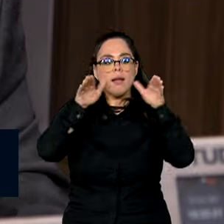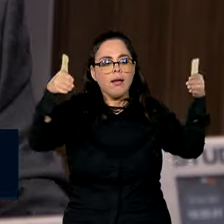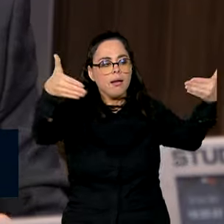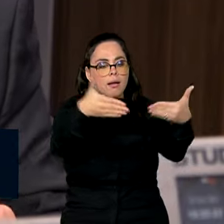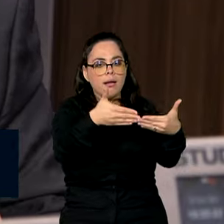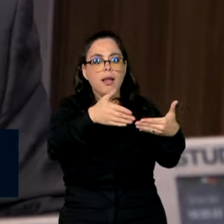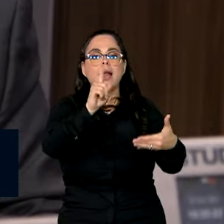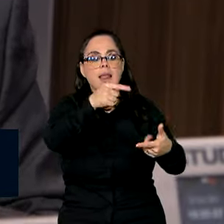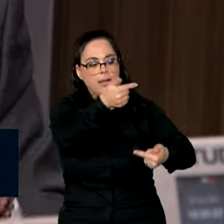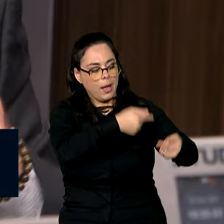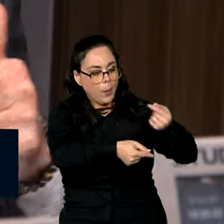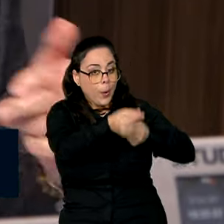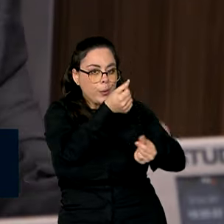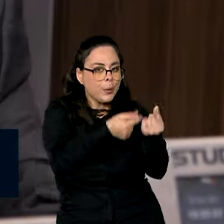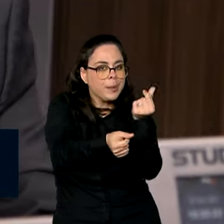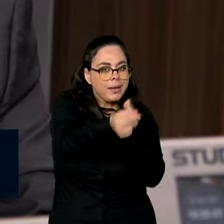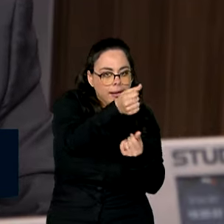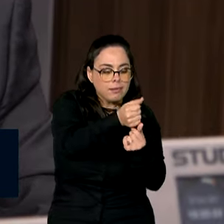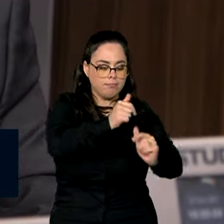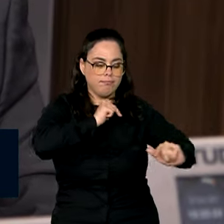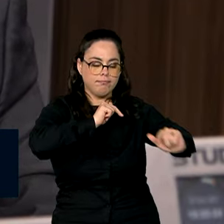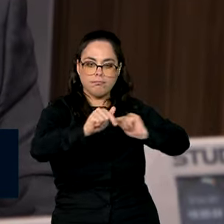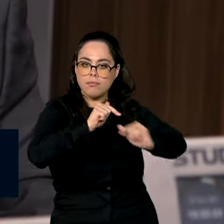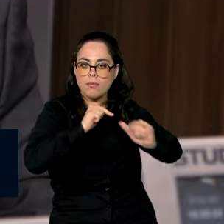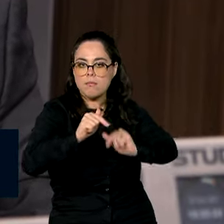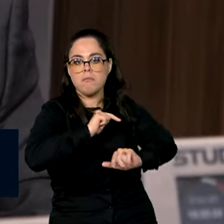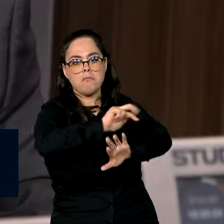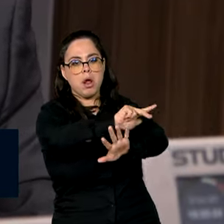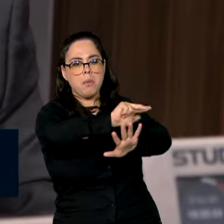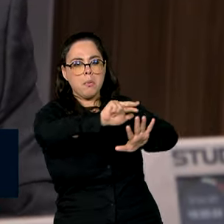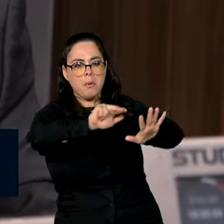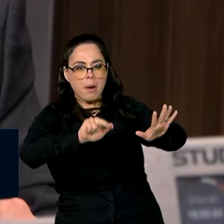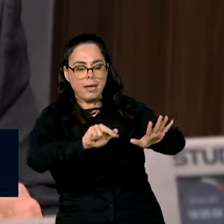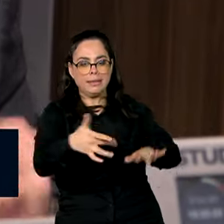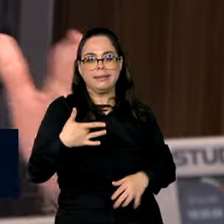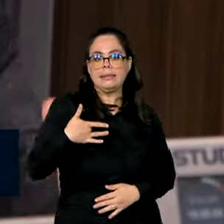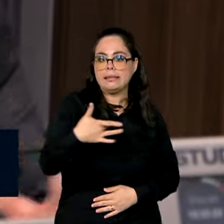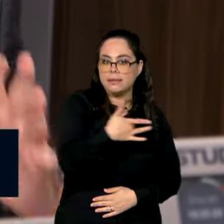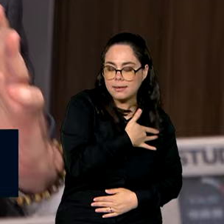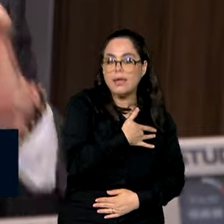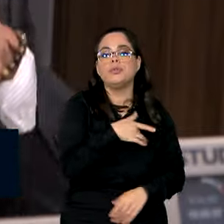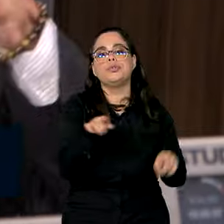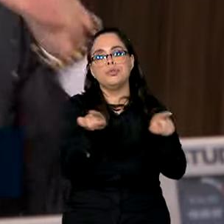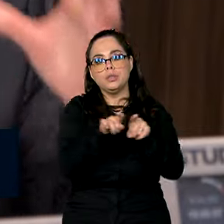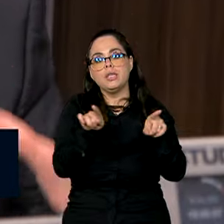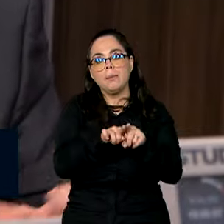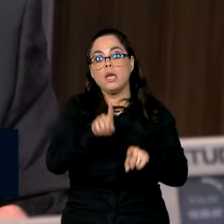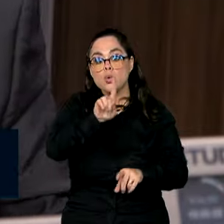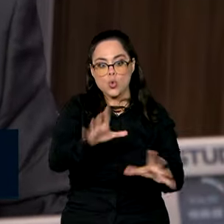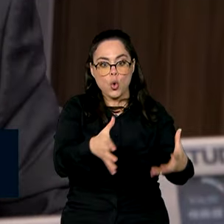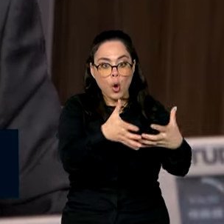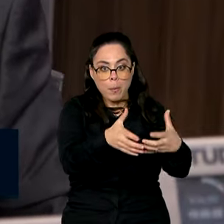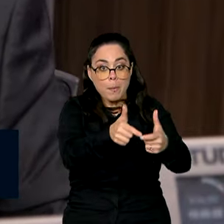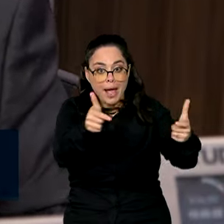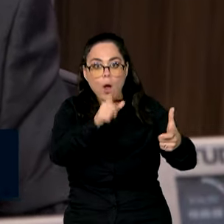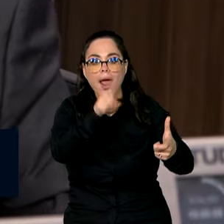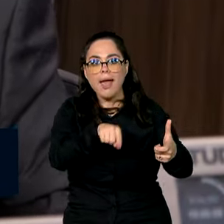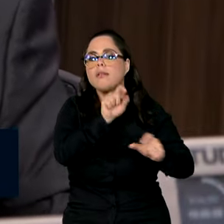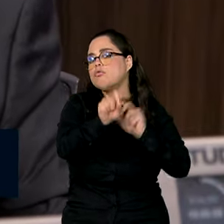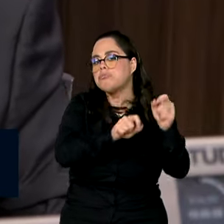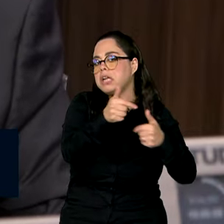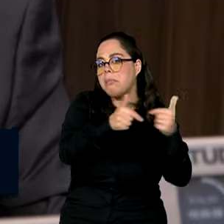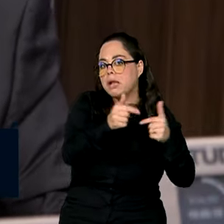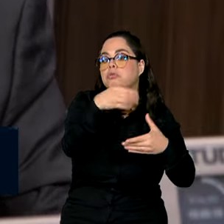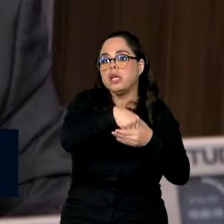que trabalha com economia trabalho eh eh saúde e um um dos grupos é o grupo de redução de risco